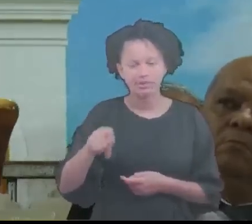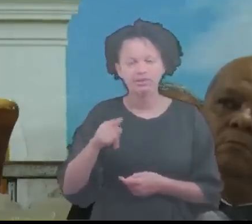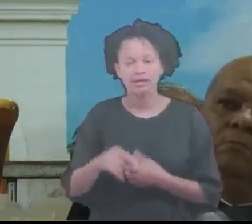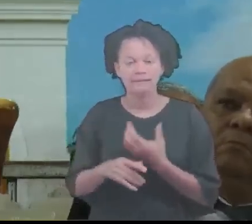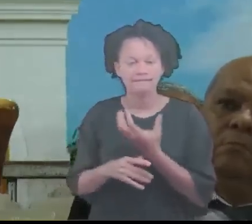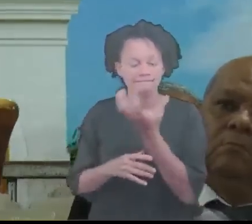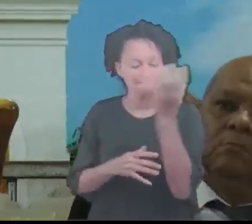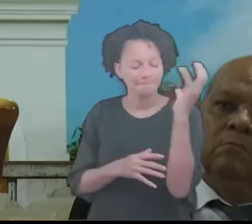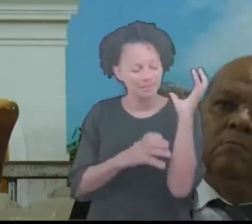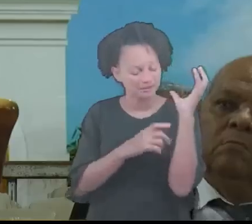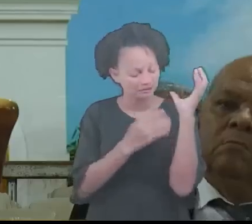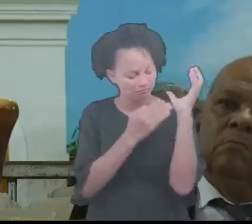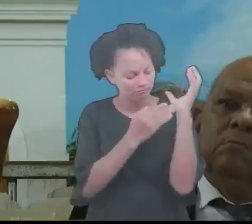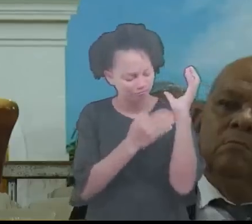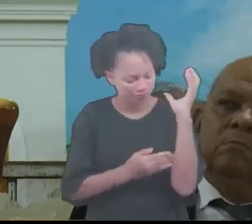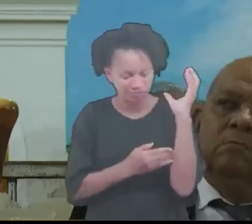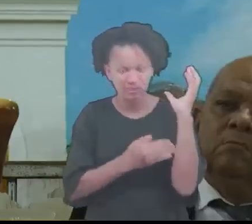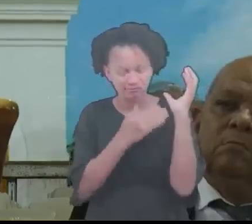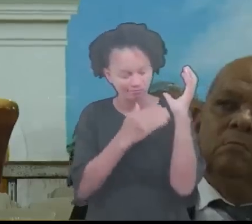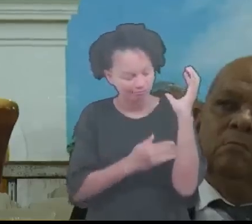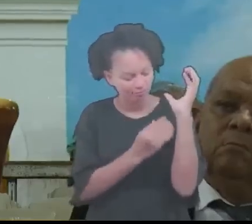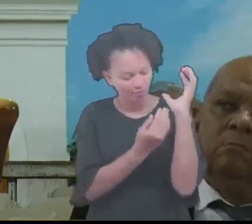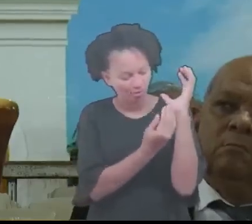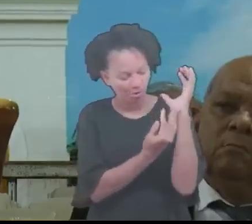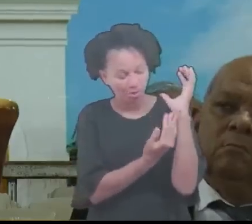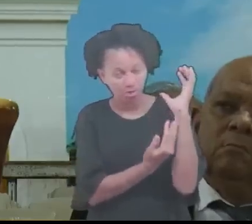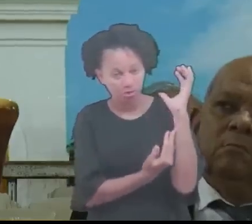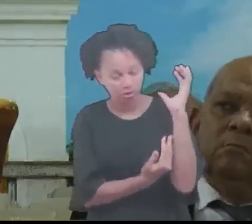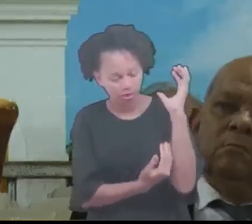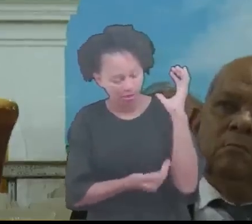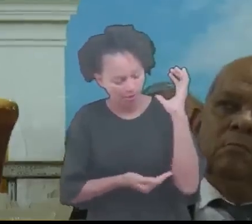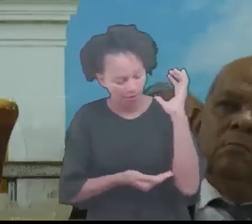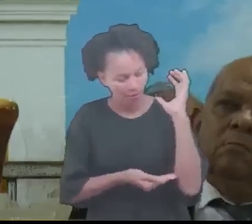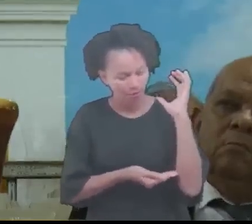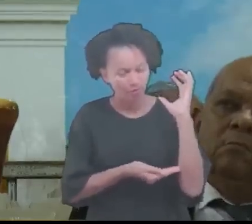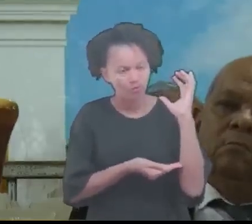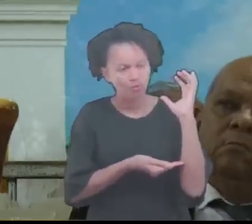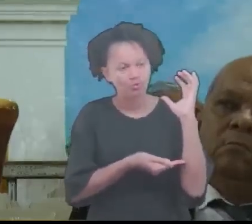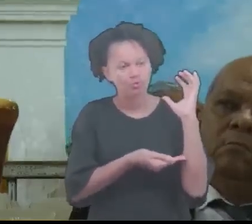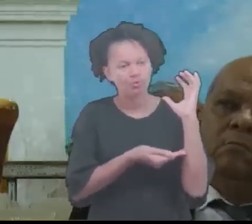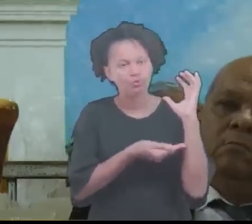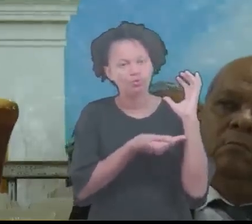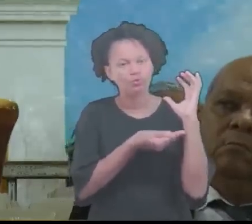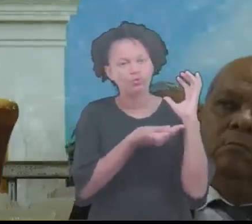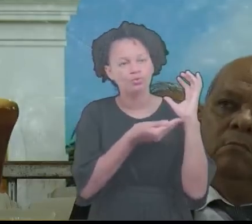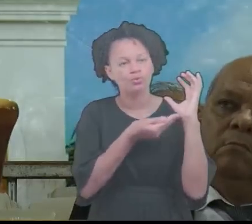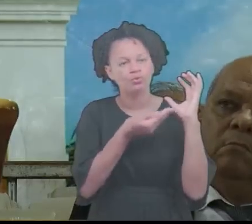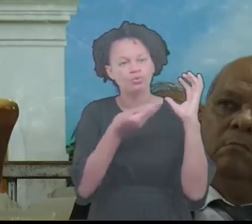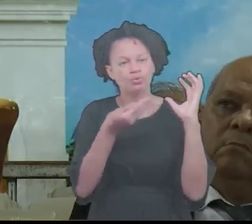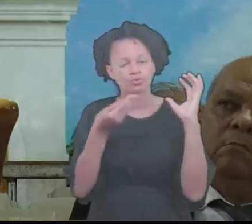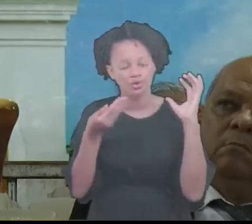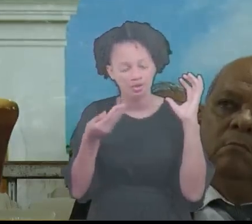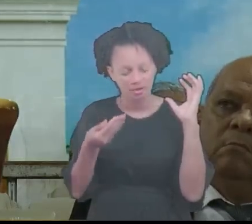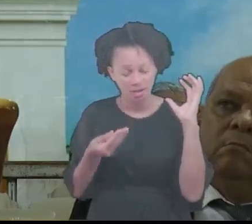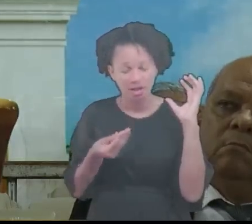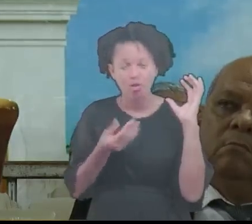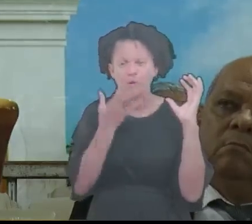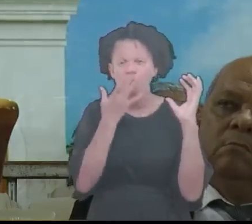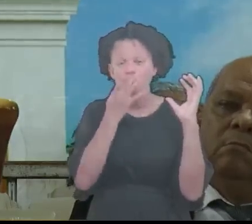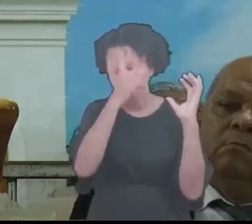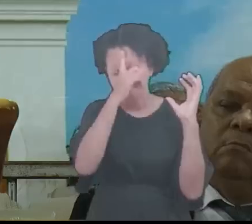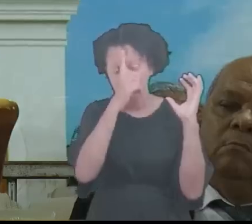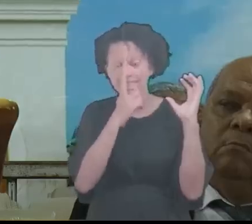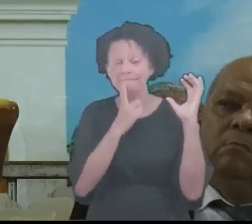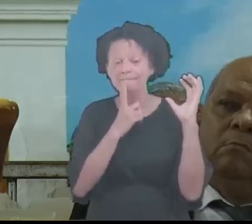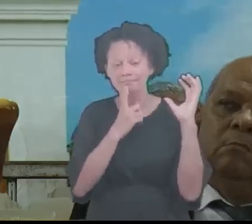Dá um corte no caule, dá um corte no caule do pé de mirra, e ele solta uma resina amarela.